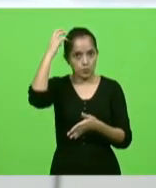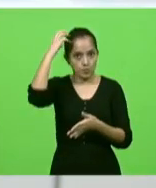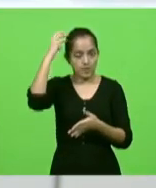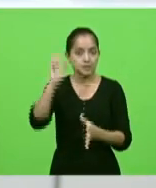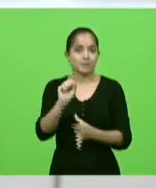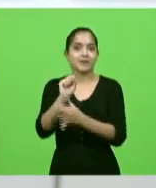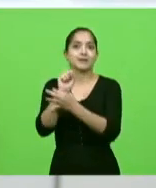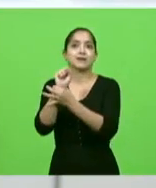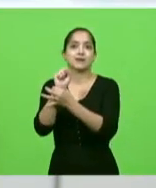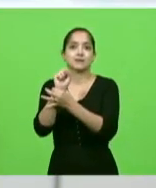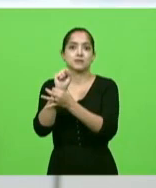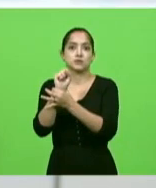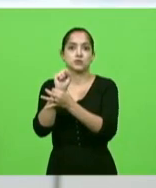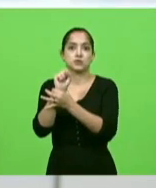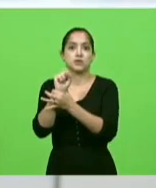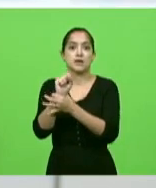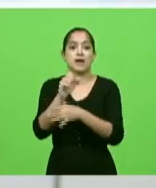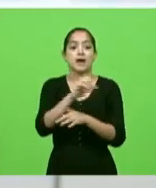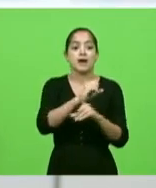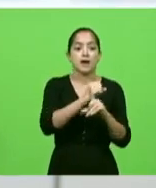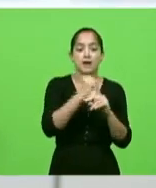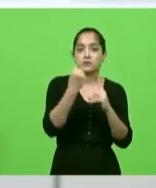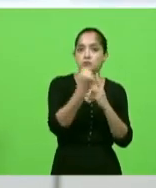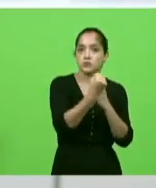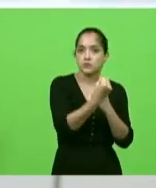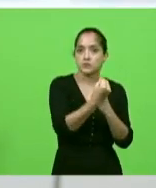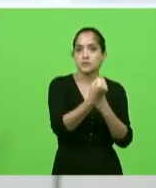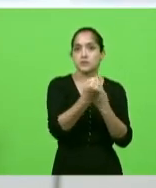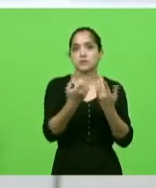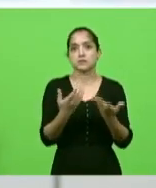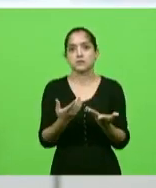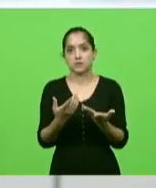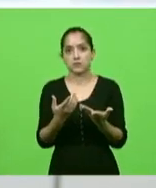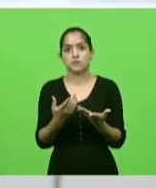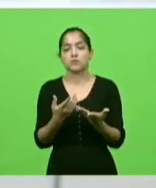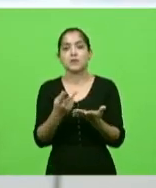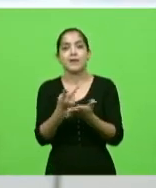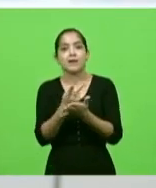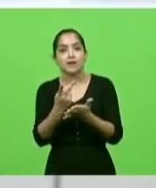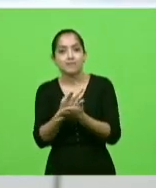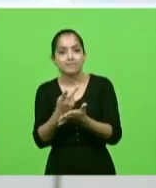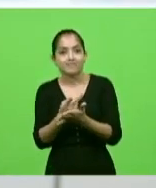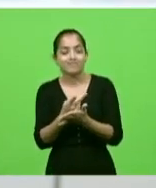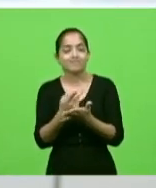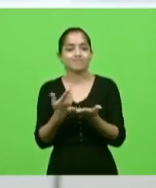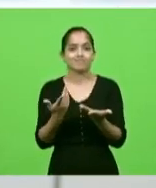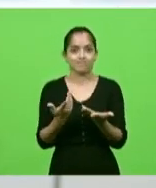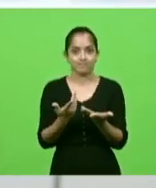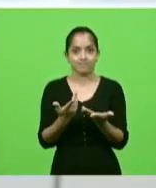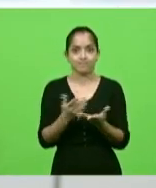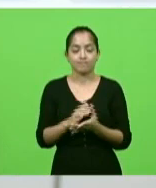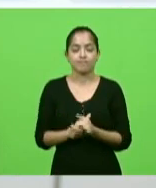garantir a sociedade contra mal uma sensação do funcionar